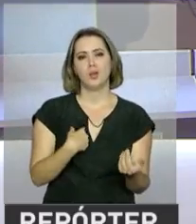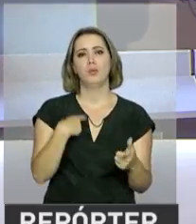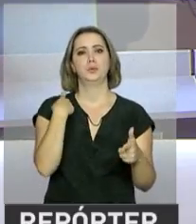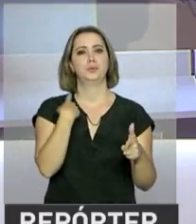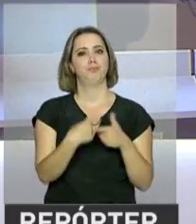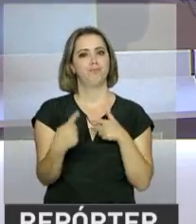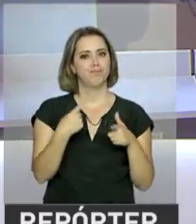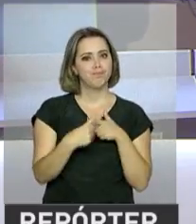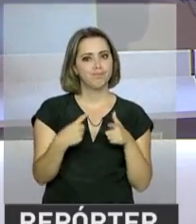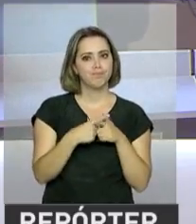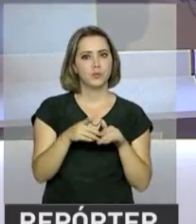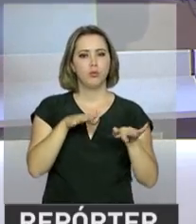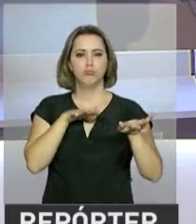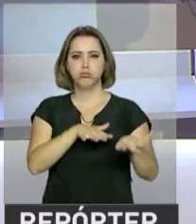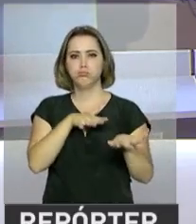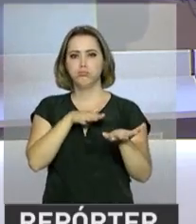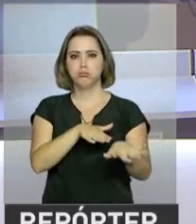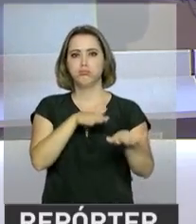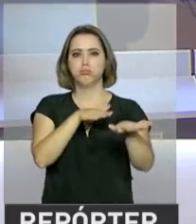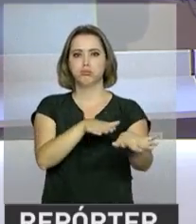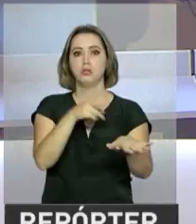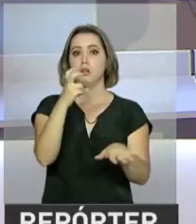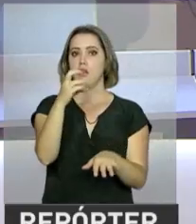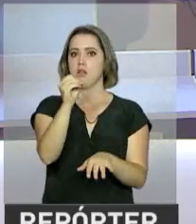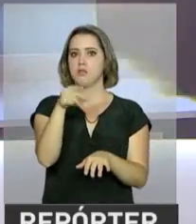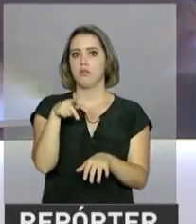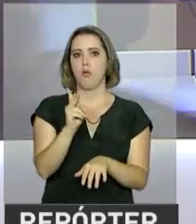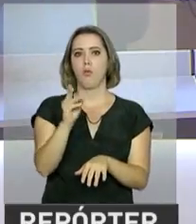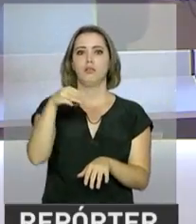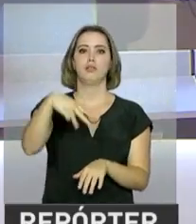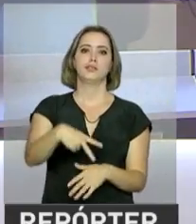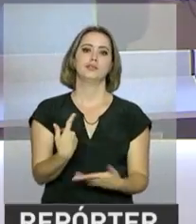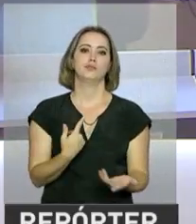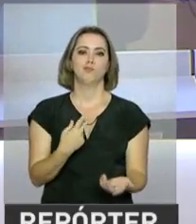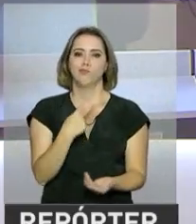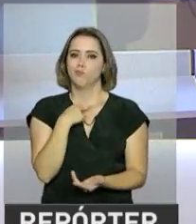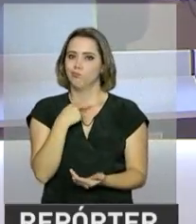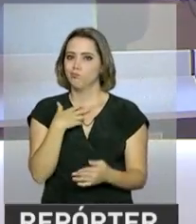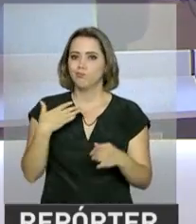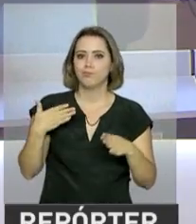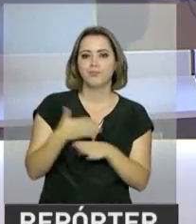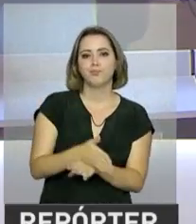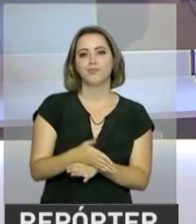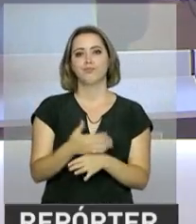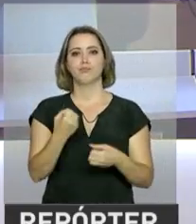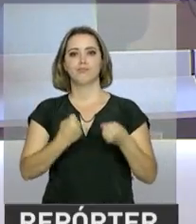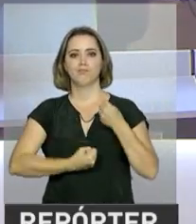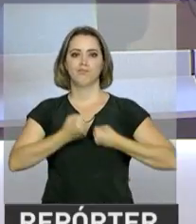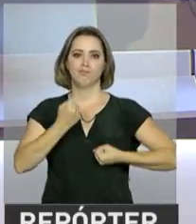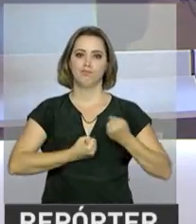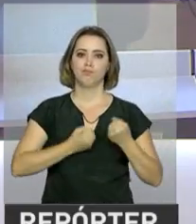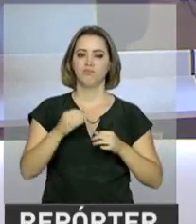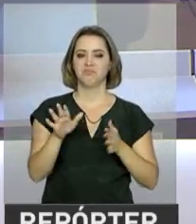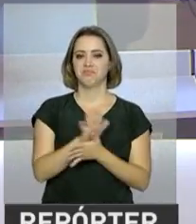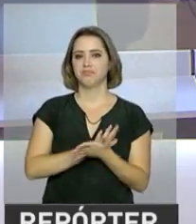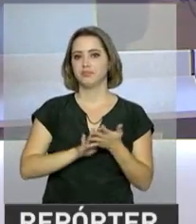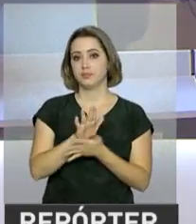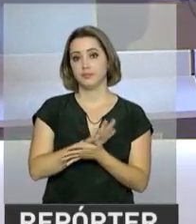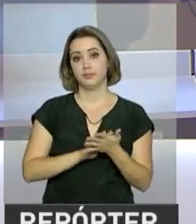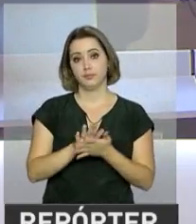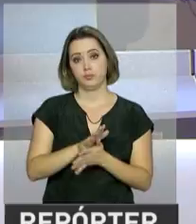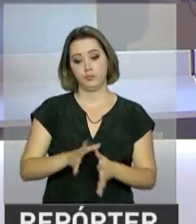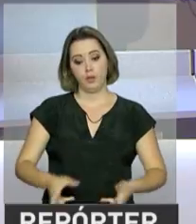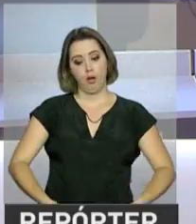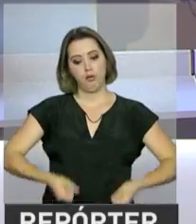provoca um congestionamento de 50 quilômetros e impede a passagem de veículos as cestas básicas saíram de manaus para